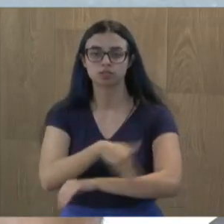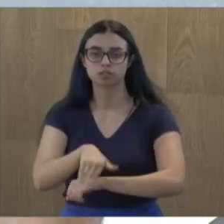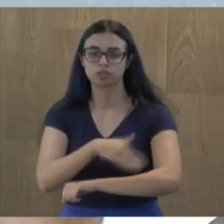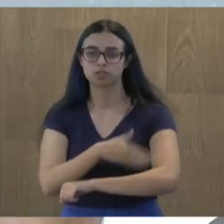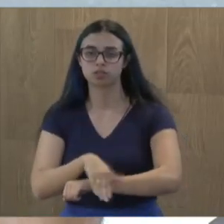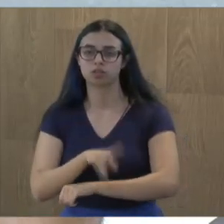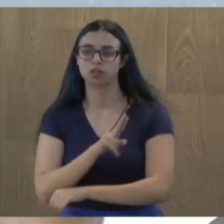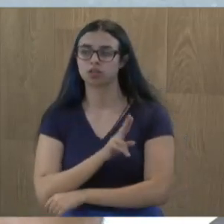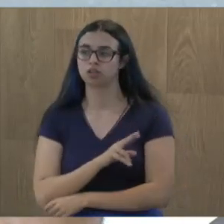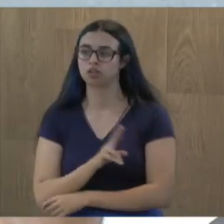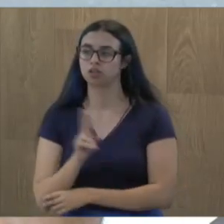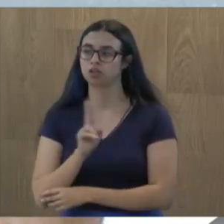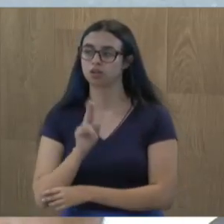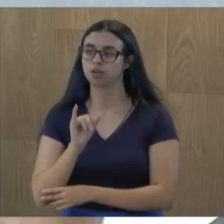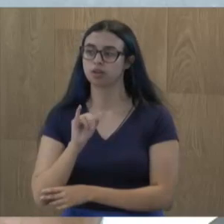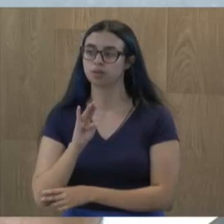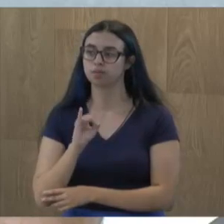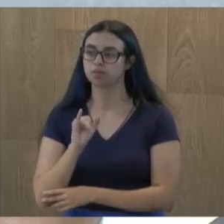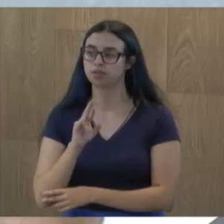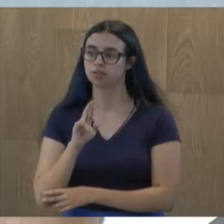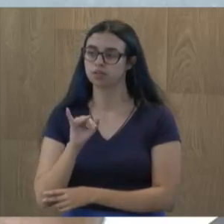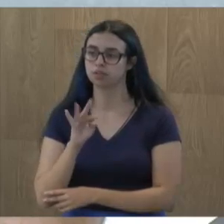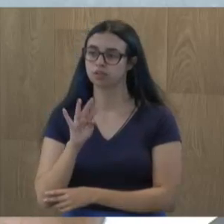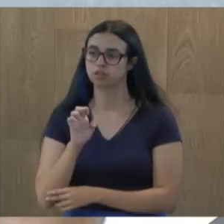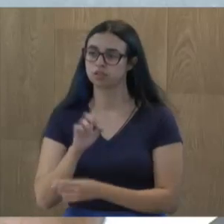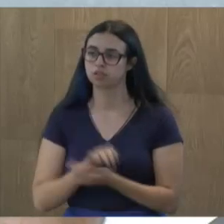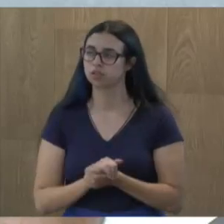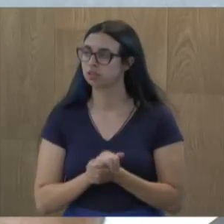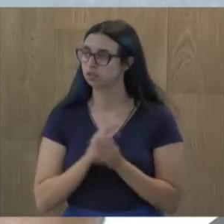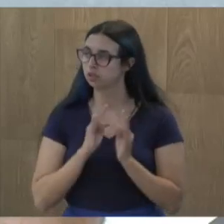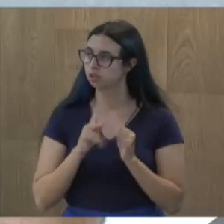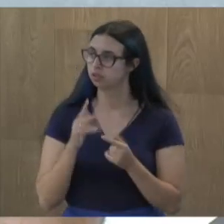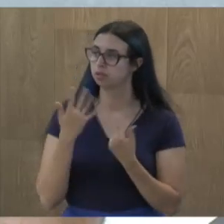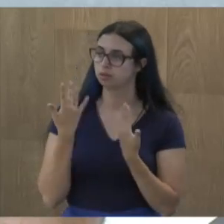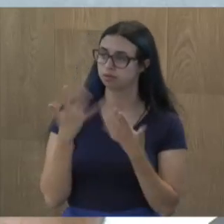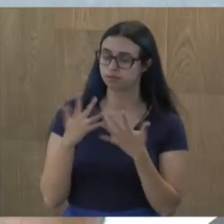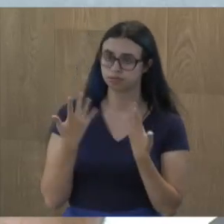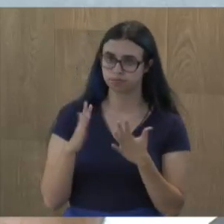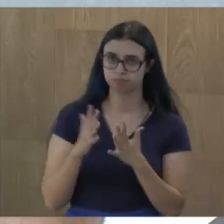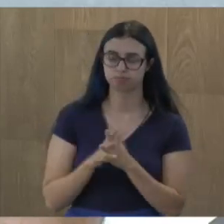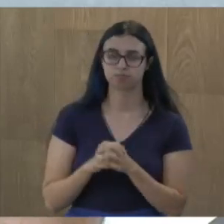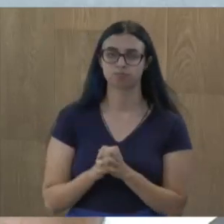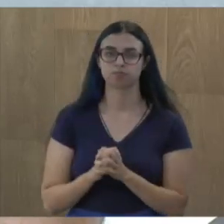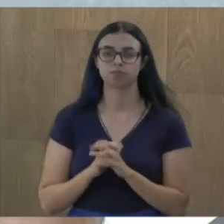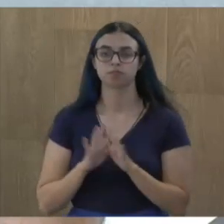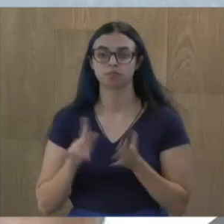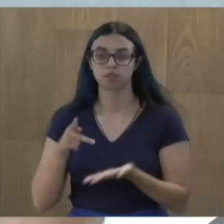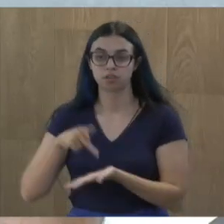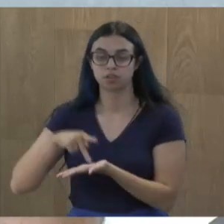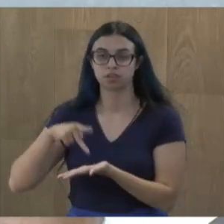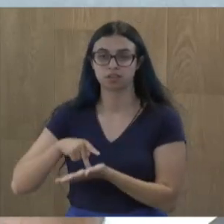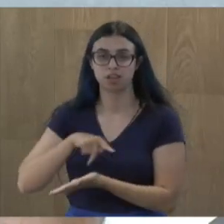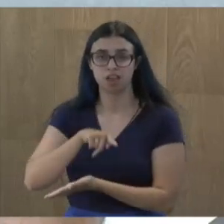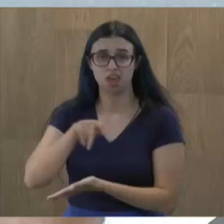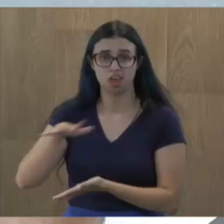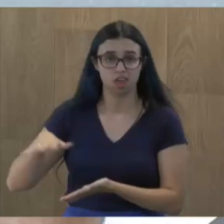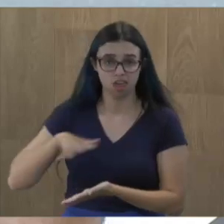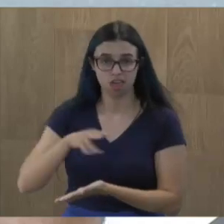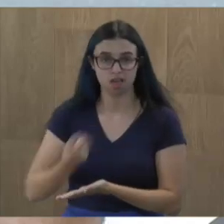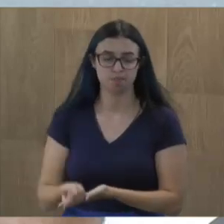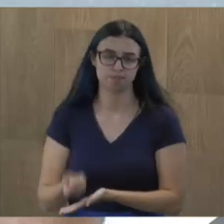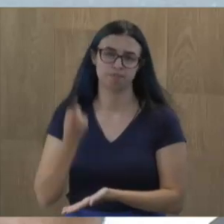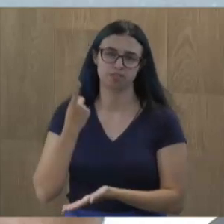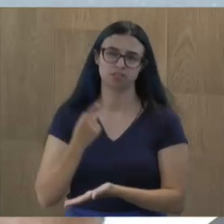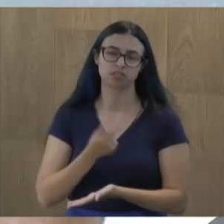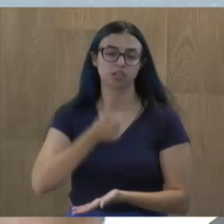rua Ibirité. Então, todos pediram, então, todo mundo de parabéns ali pelos redutores, mas na verdade que ali estava um absurdo. Uma senhora de